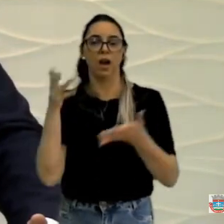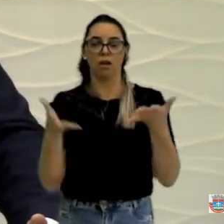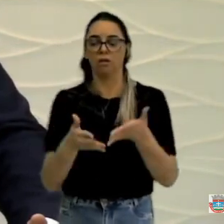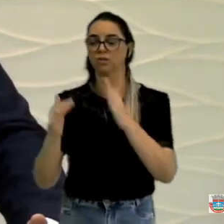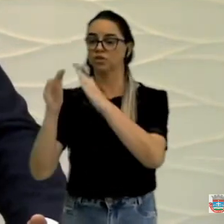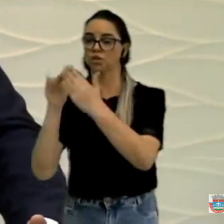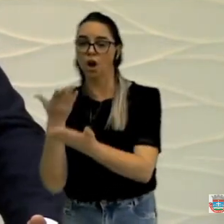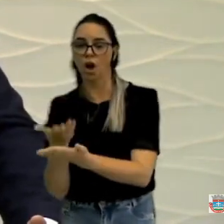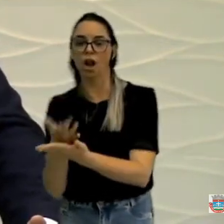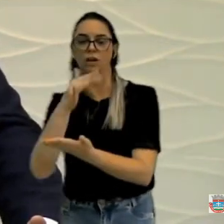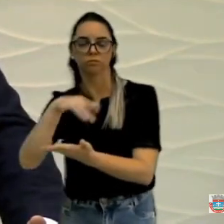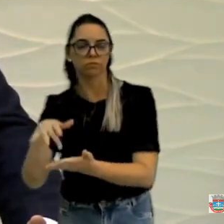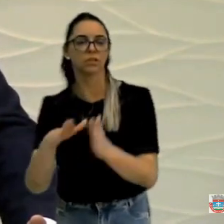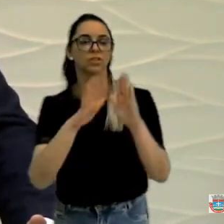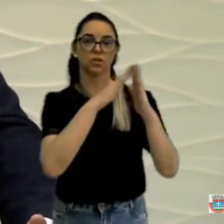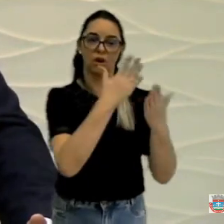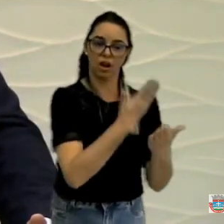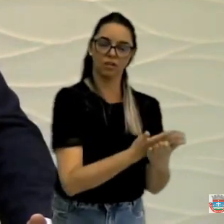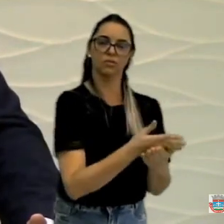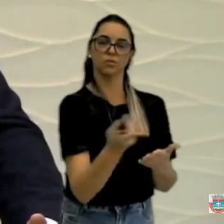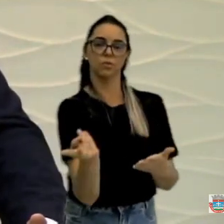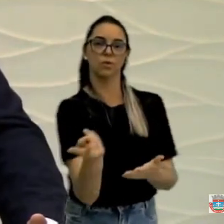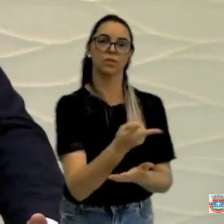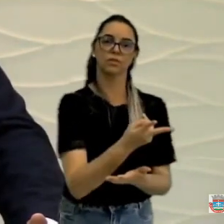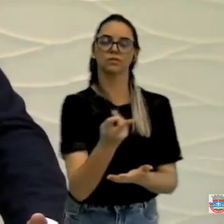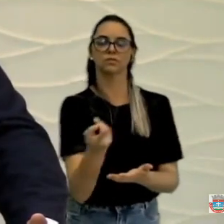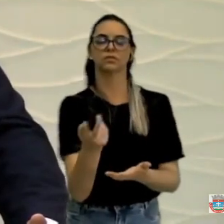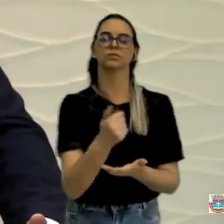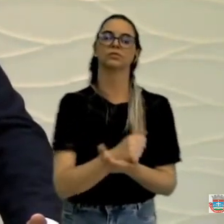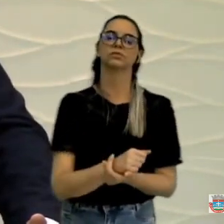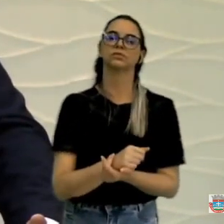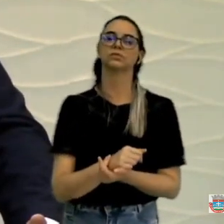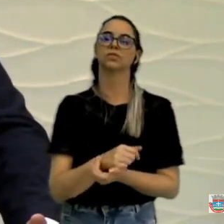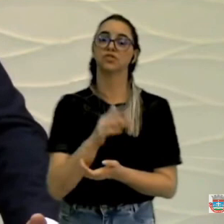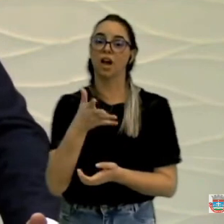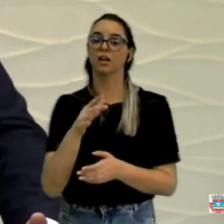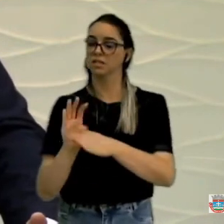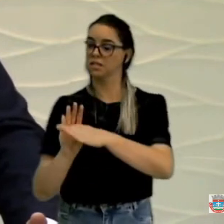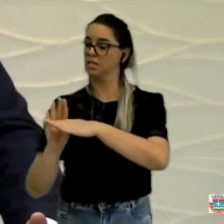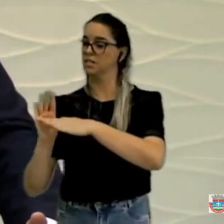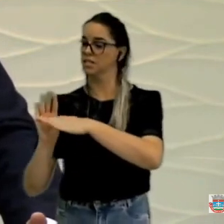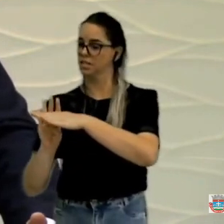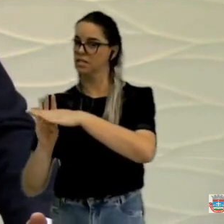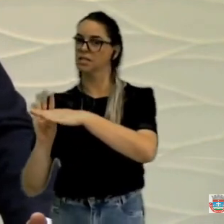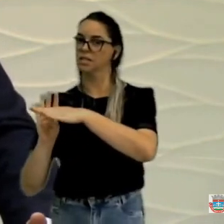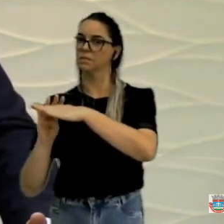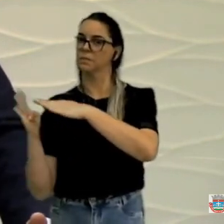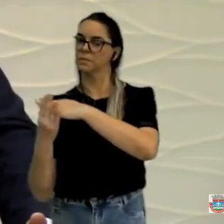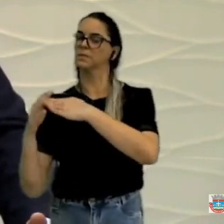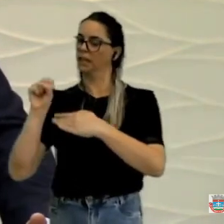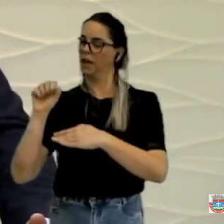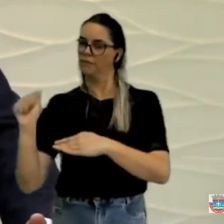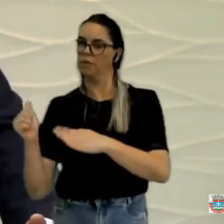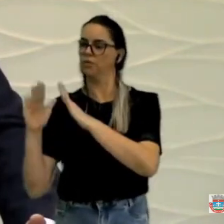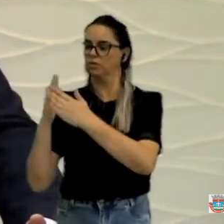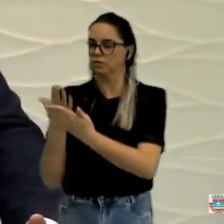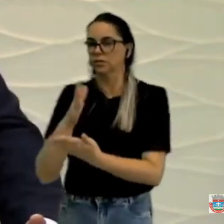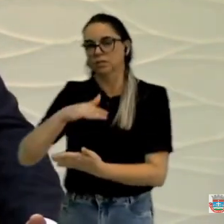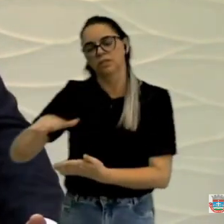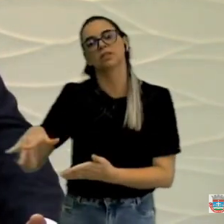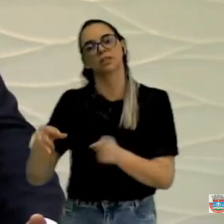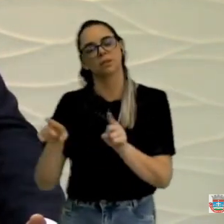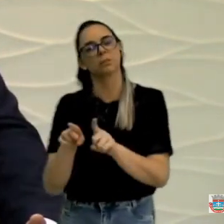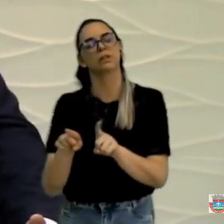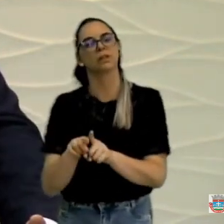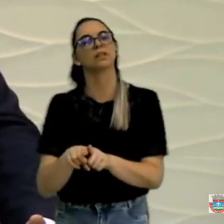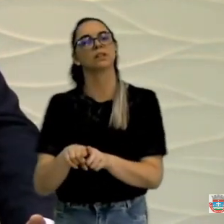aqui, a creche do Menino Jesus de Praga, a creche Hermílio Braga, e a creche do Santo Afonso, a creche anunciada Calado, que, se Deus quiser, estará